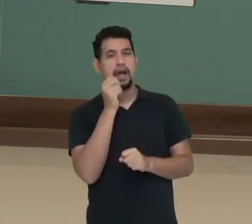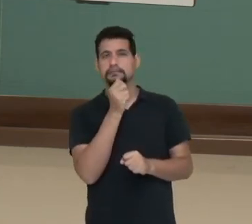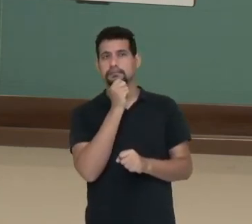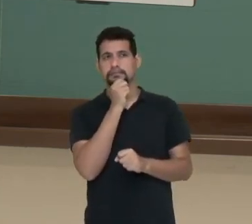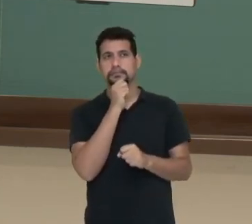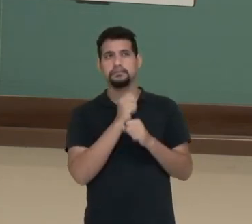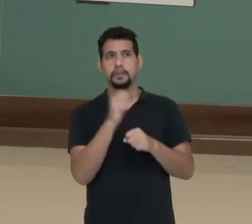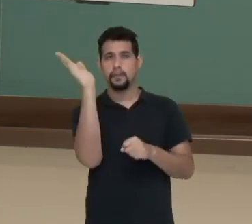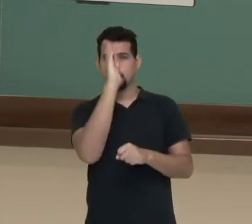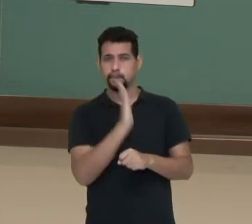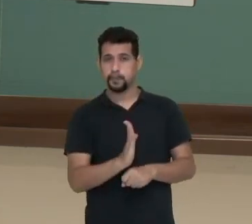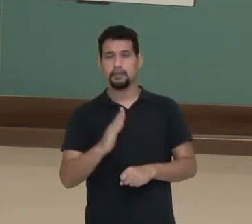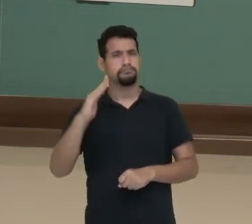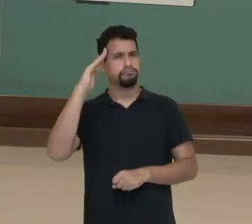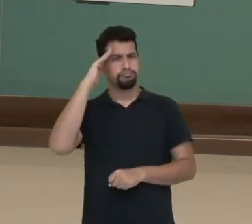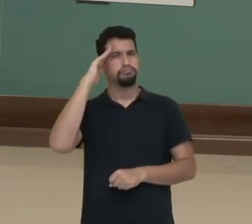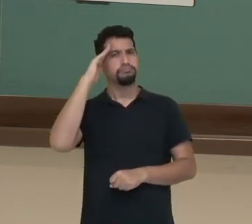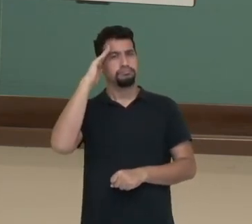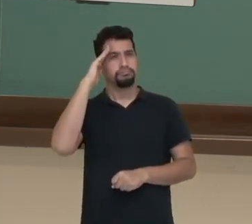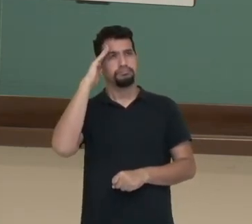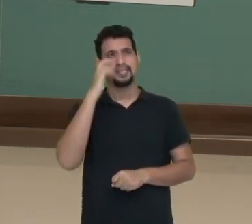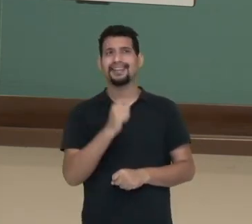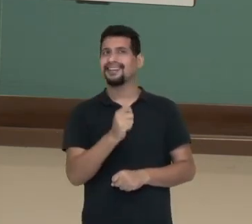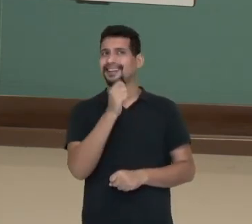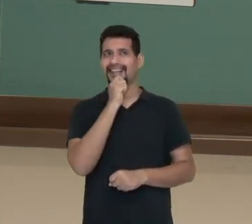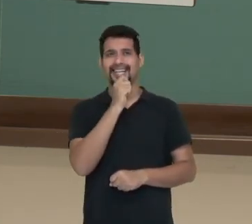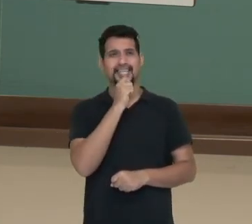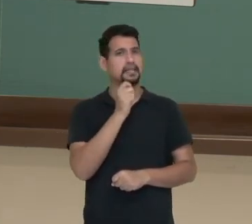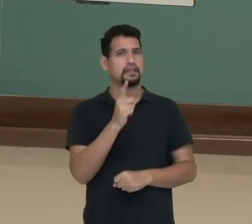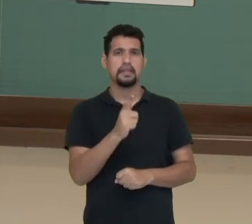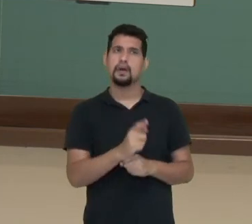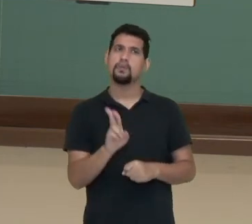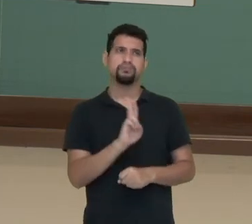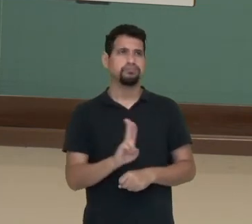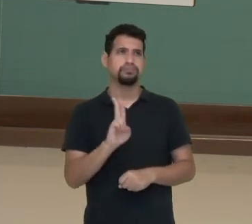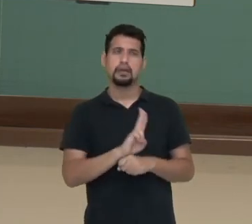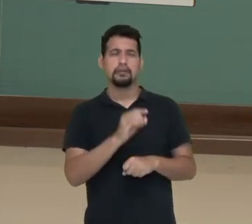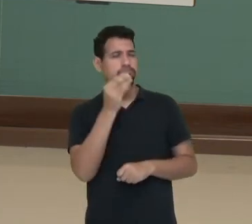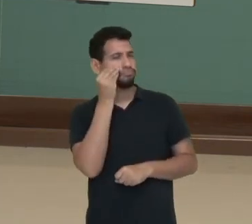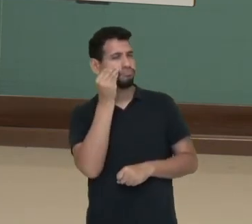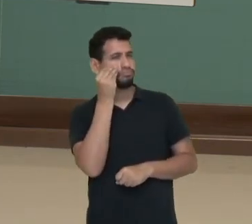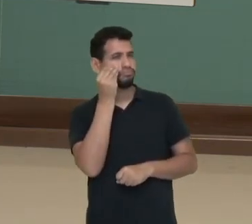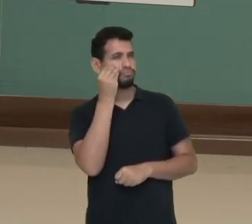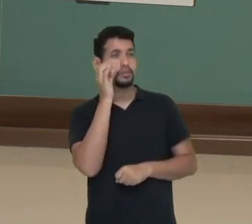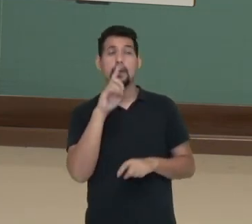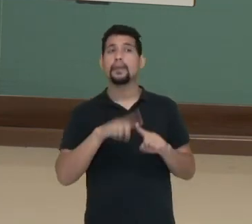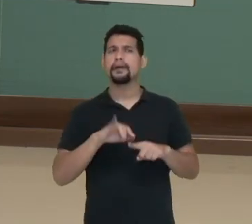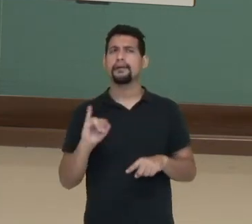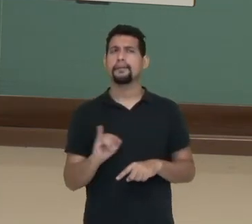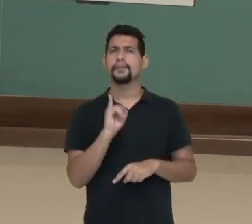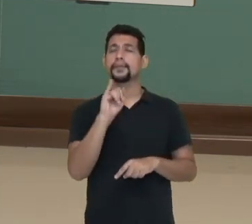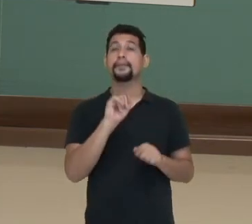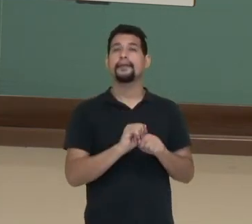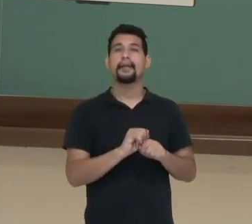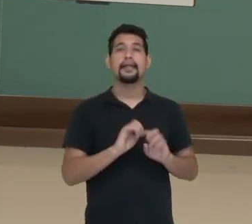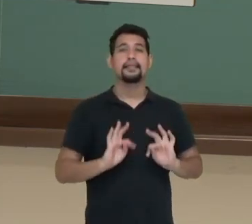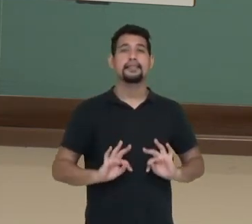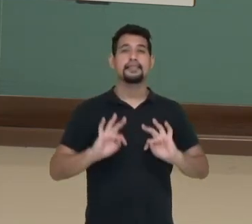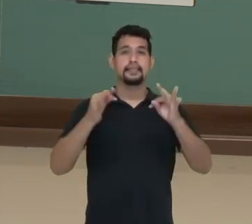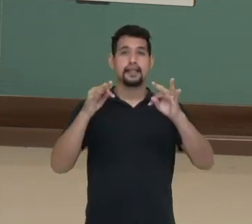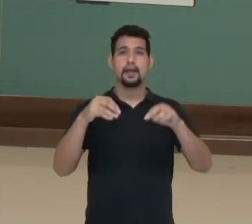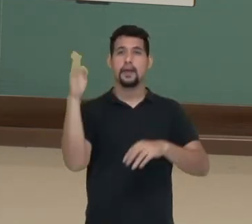do Brasil. Tá? Então ele ainda não está em pleno exercício, está sendo testado, e é muito importante porque ele é desenvolvido com